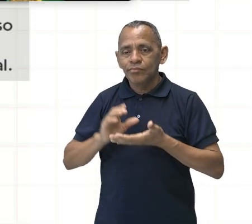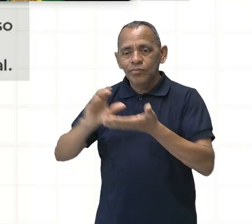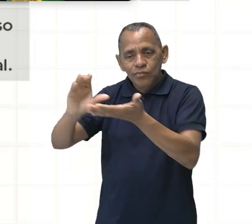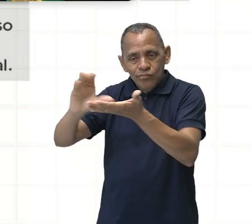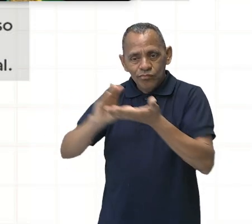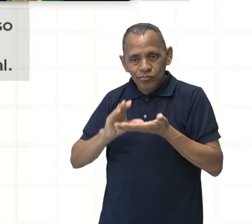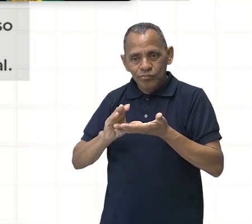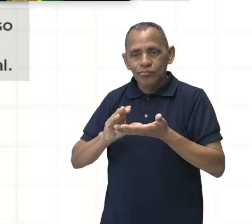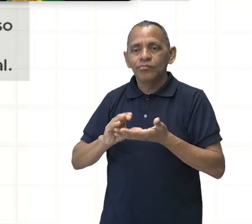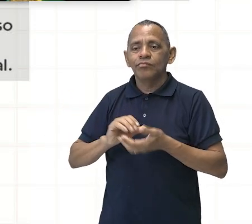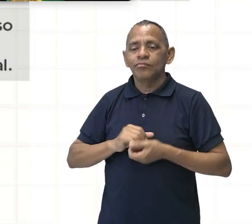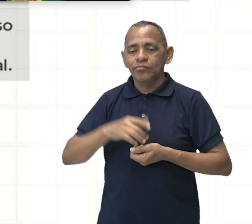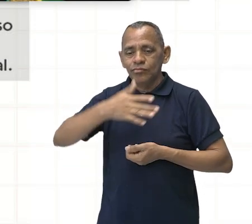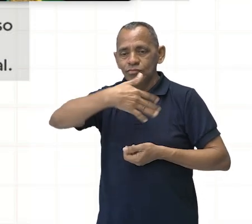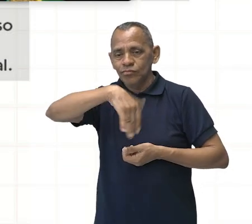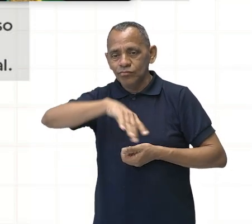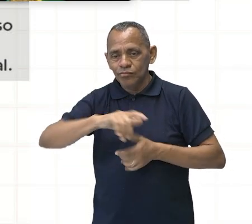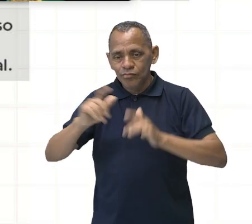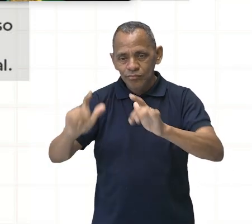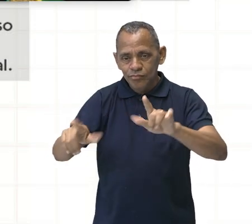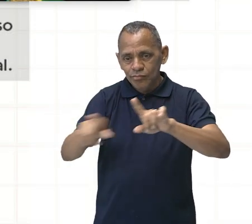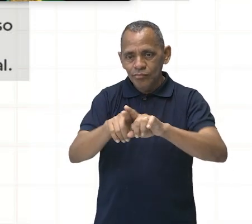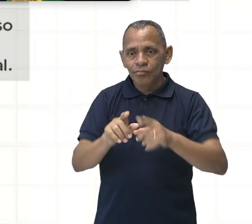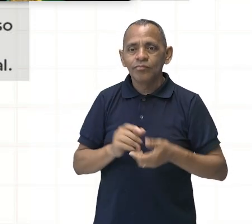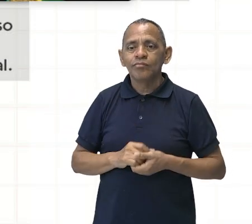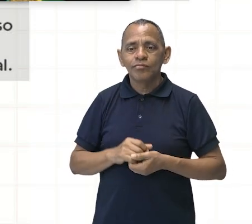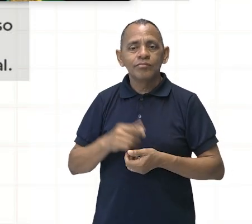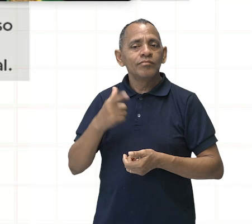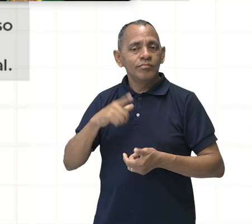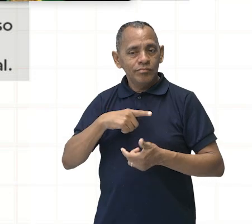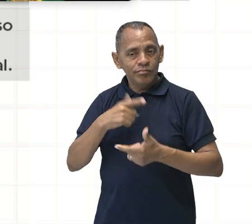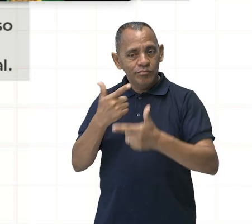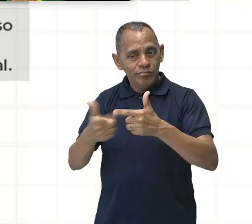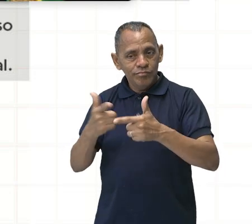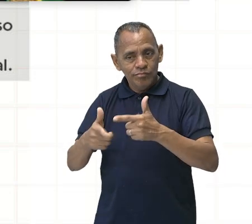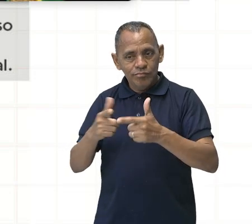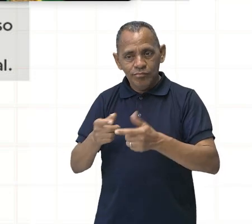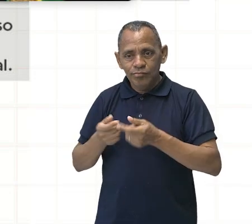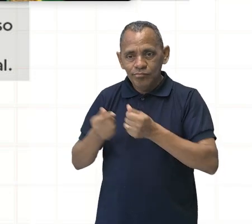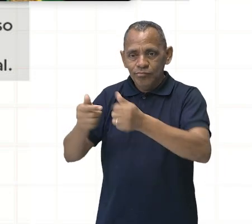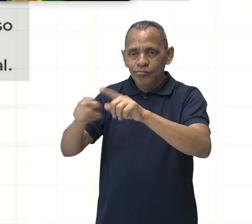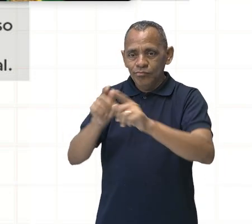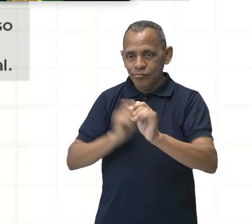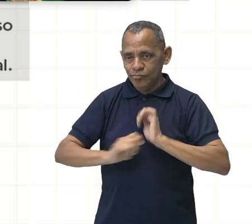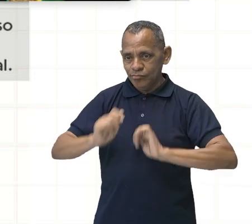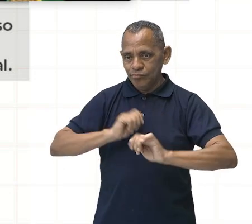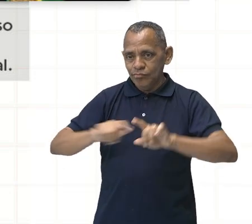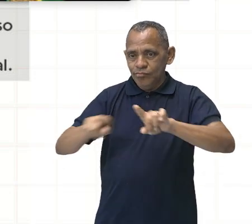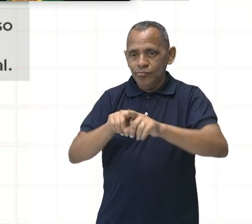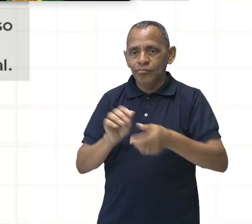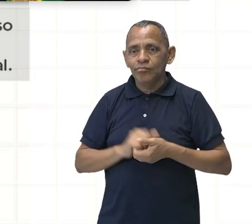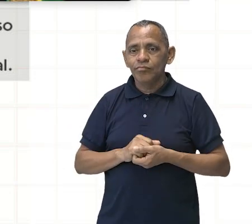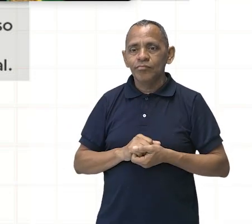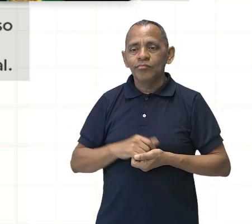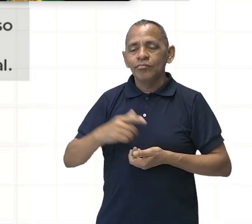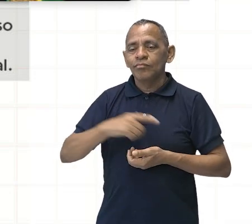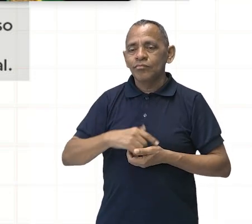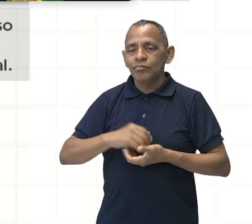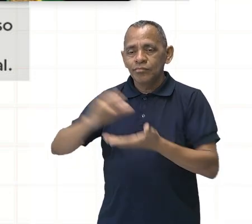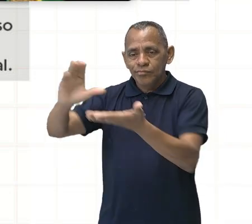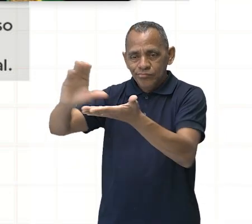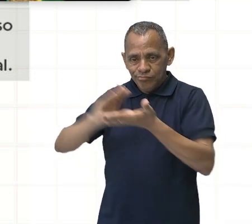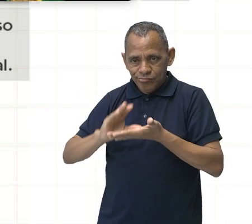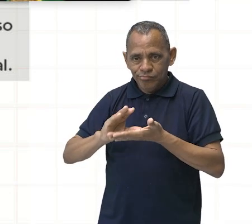tanto política quanto economicamente. Então, para que haja esse investimento internacional, é necessário